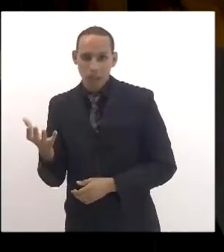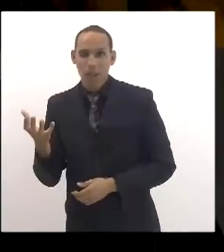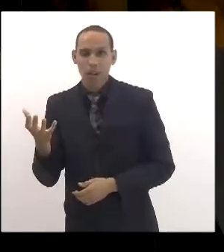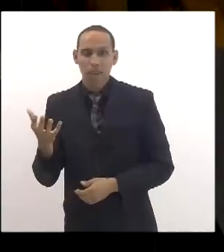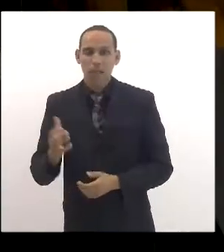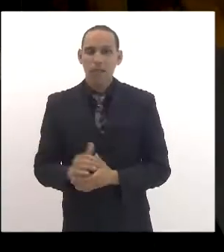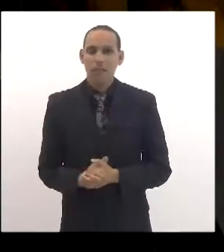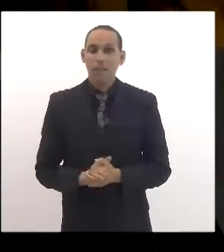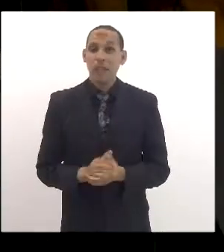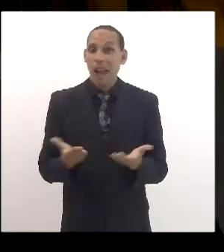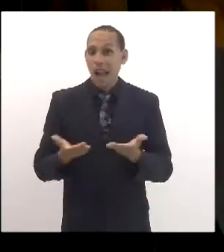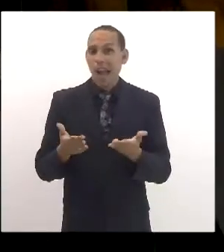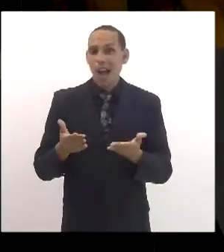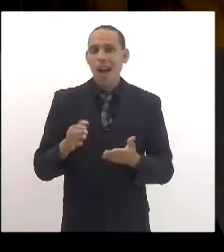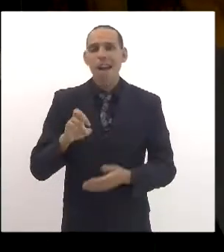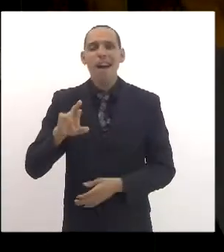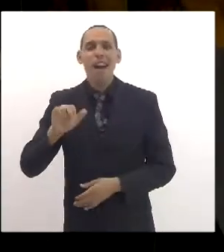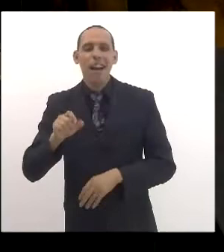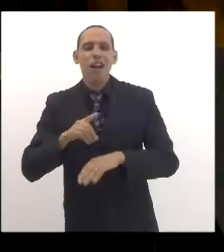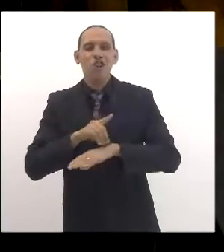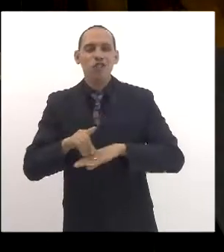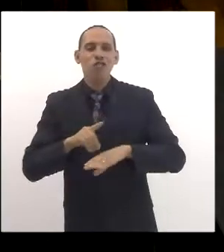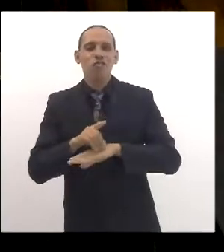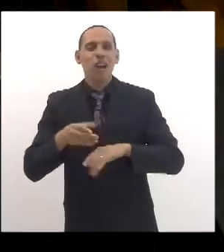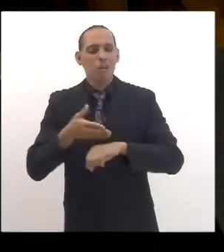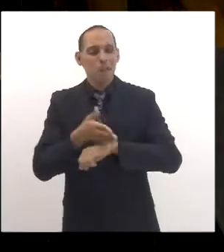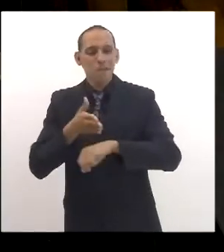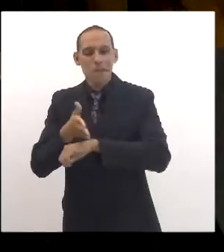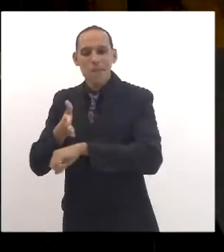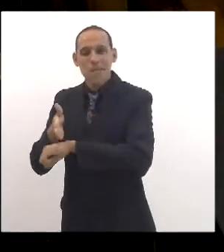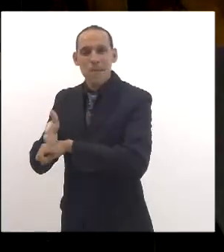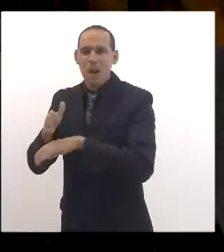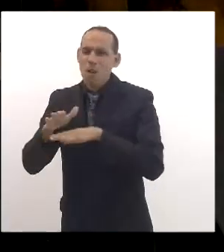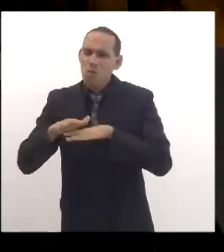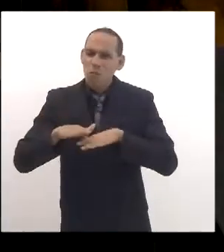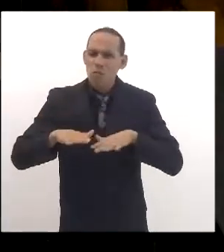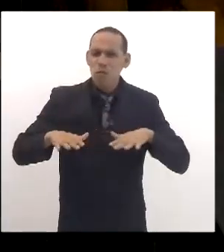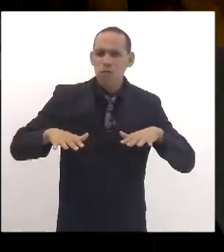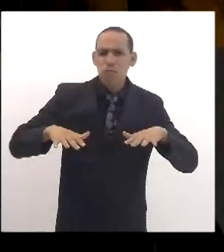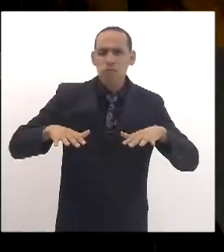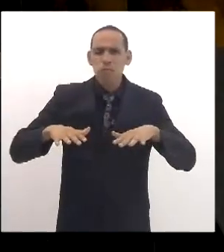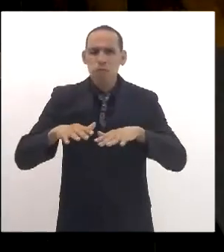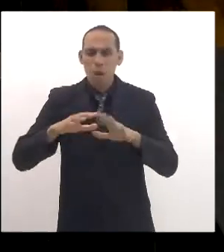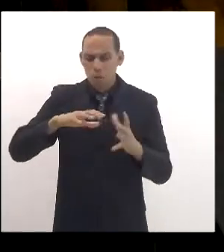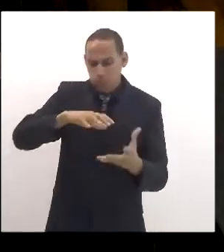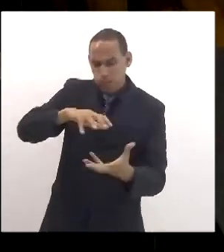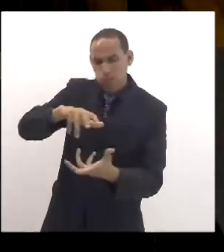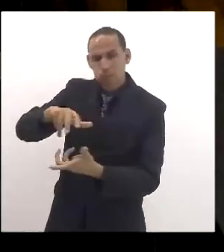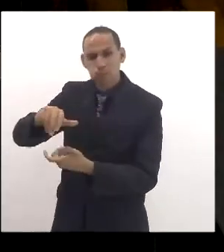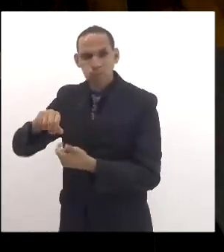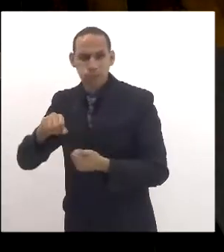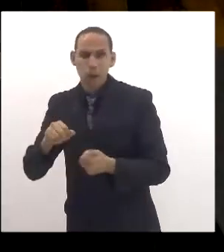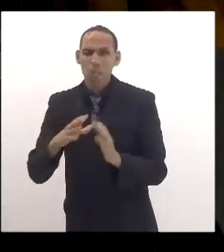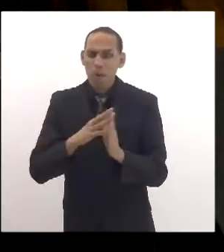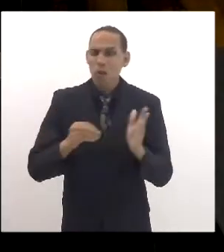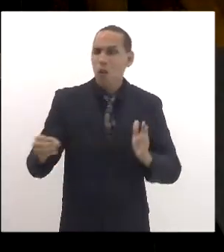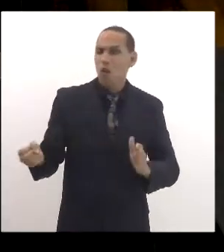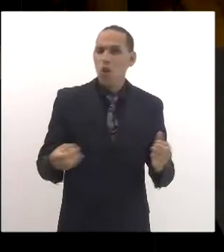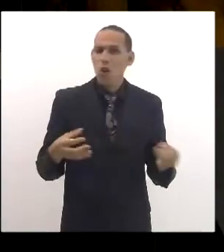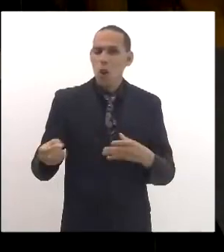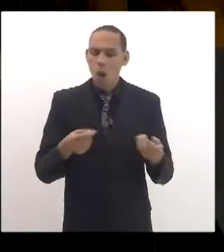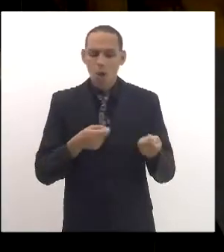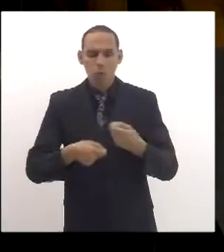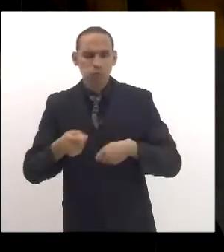A era digital está a atravessar rápidas transformações e expansão à escala global, com novos modelos de negócios e